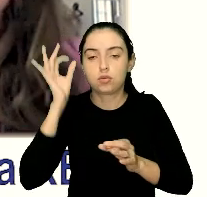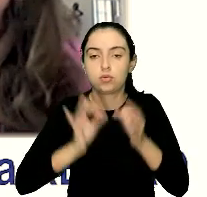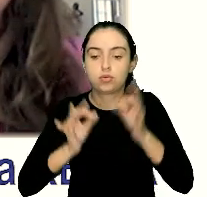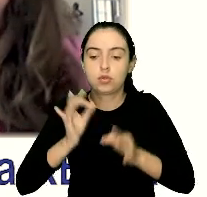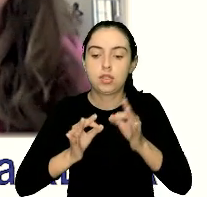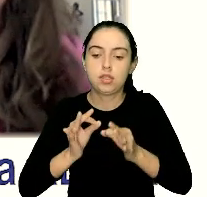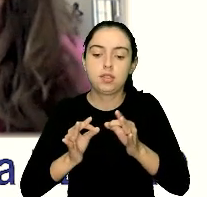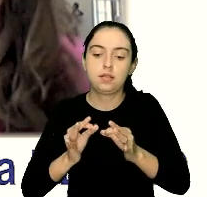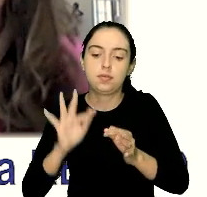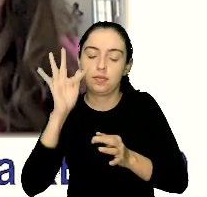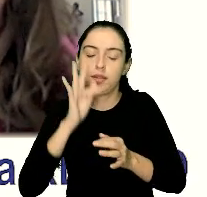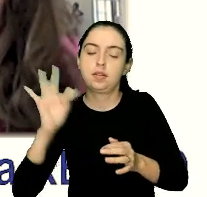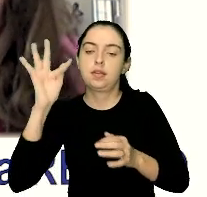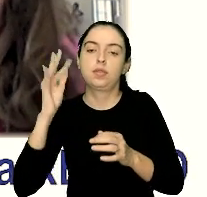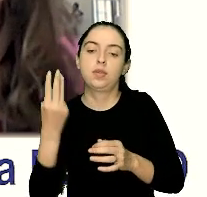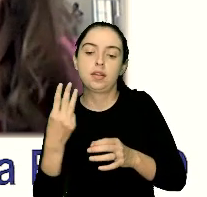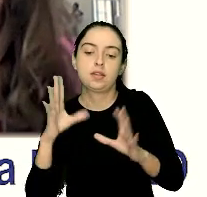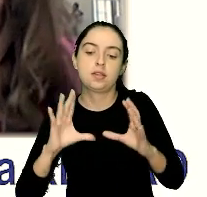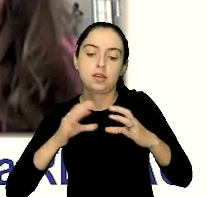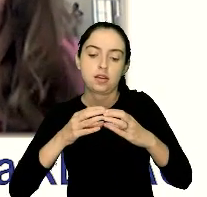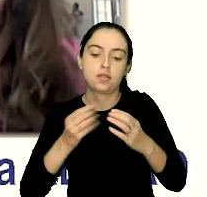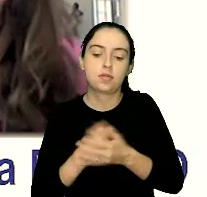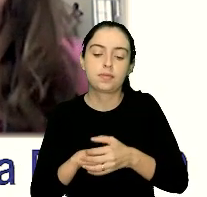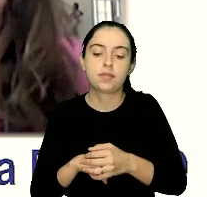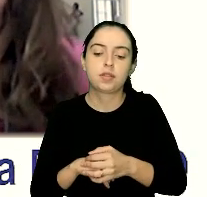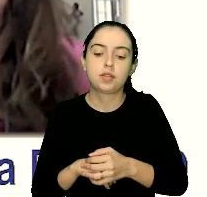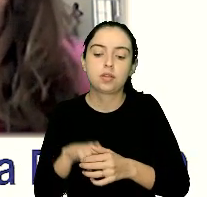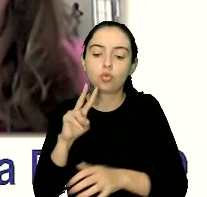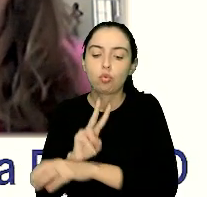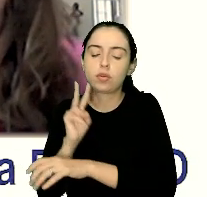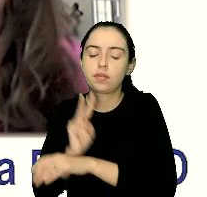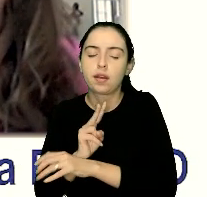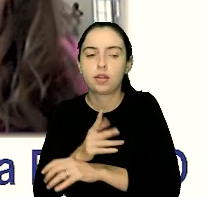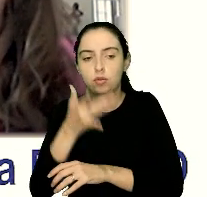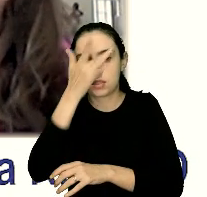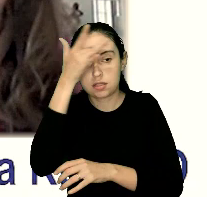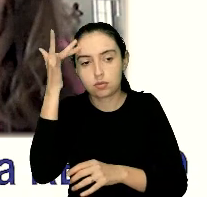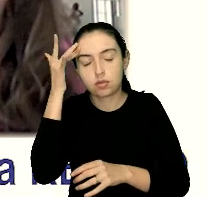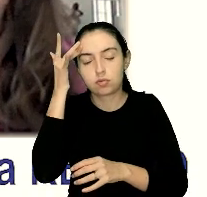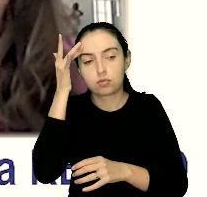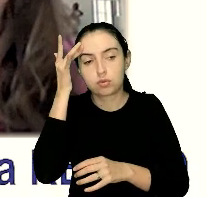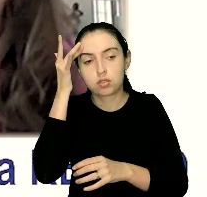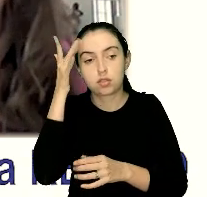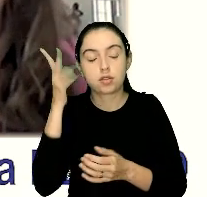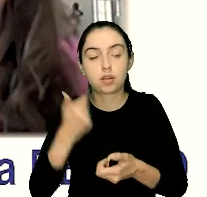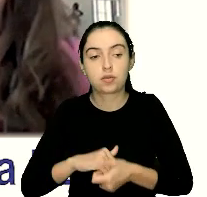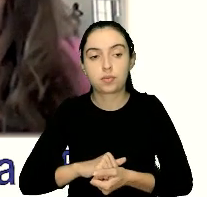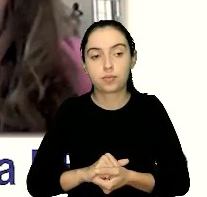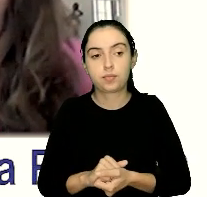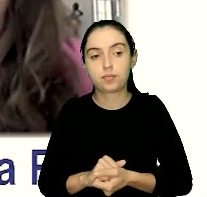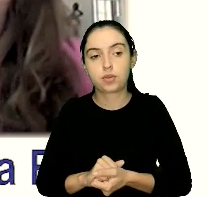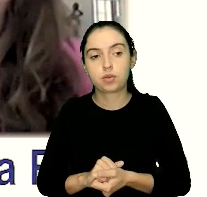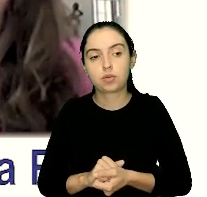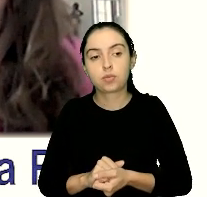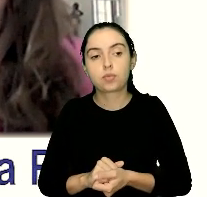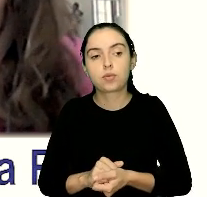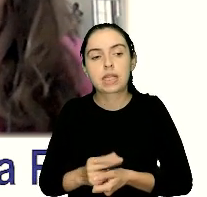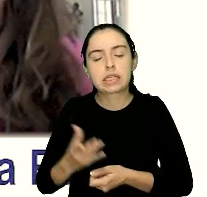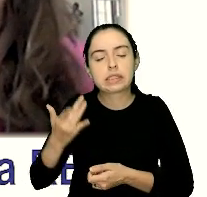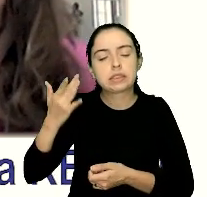A assistência à saúde mental na Justiça Federal da Terceira Região ocorre desde meados de